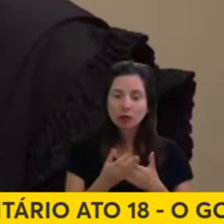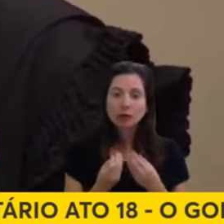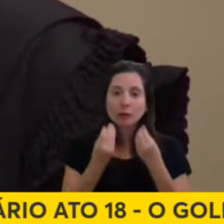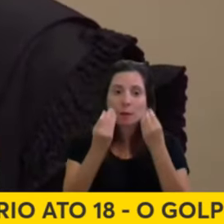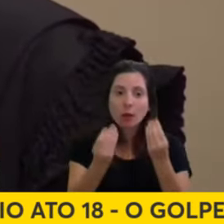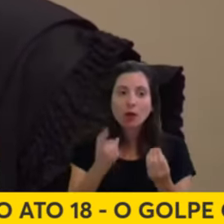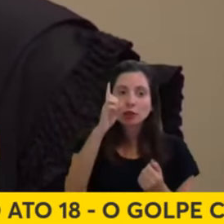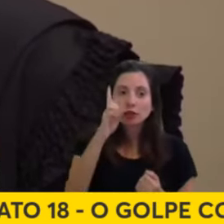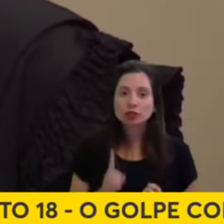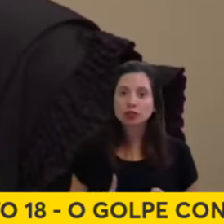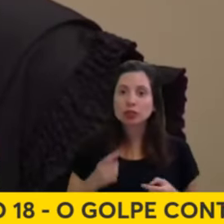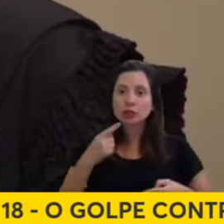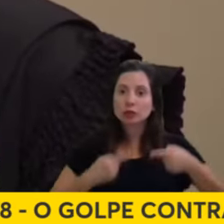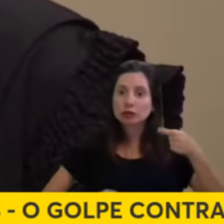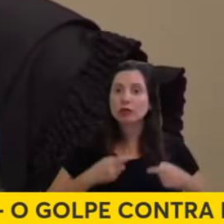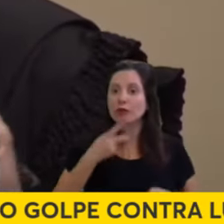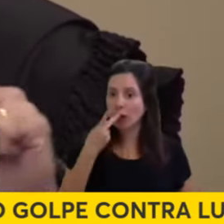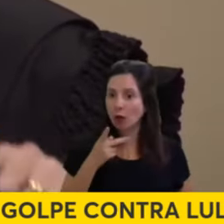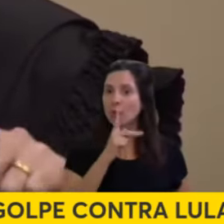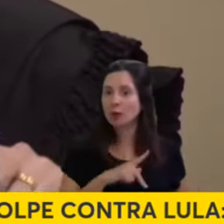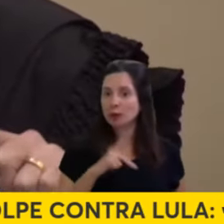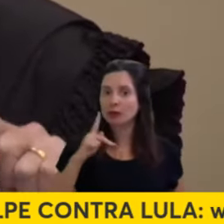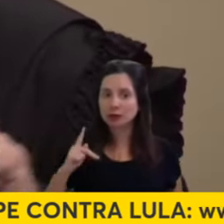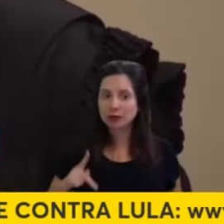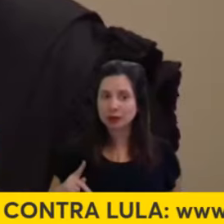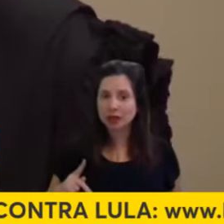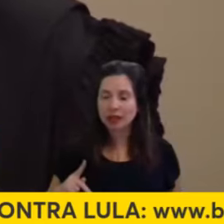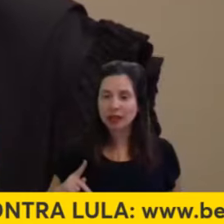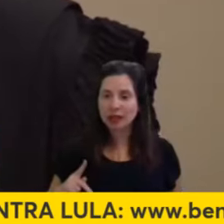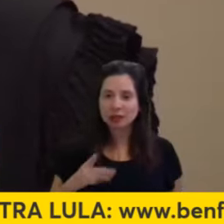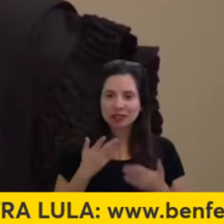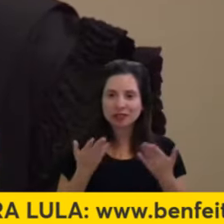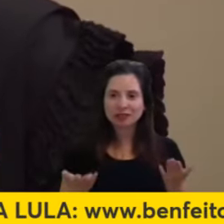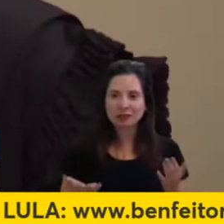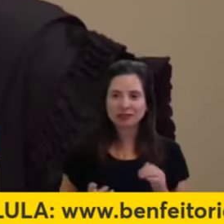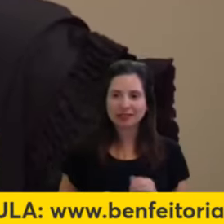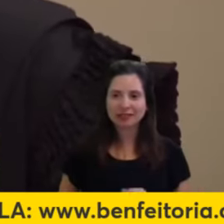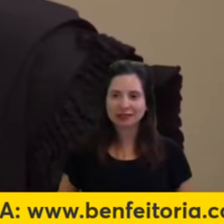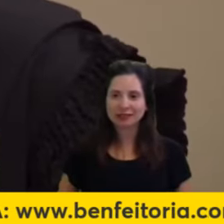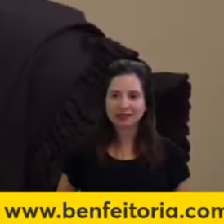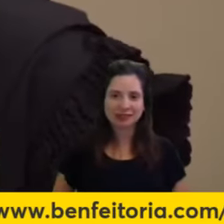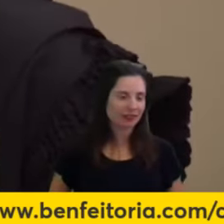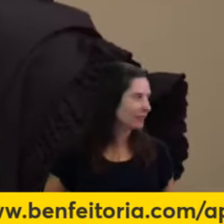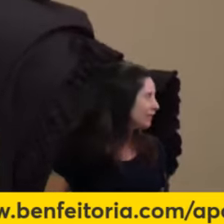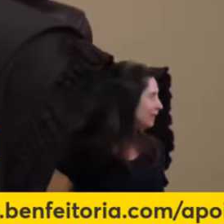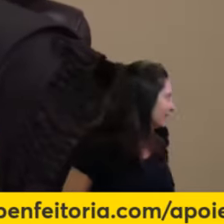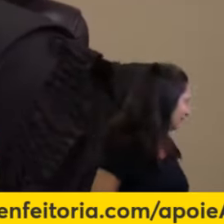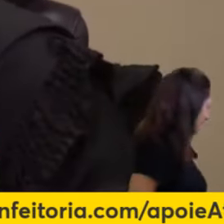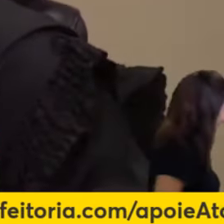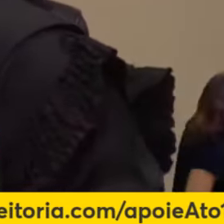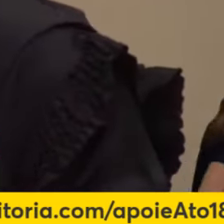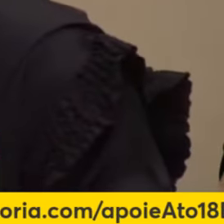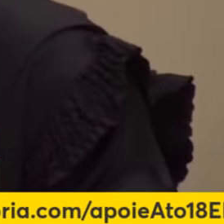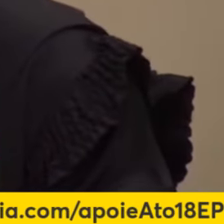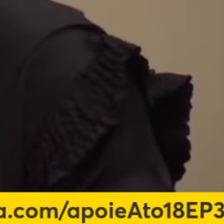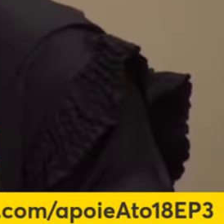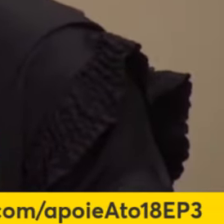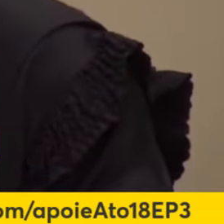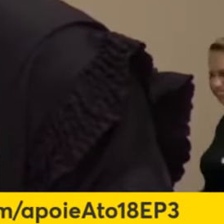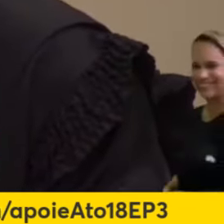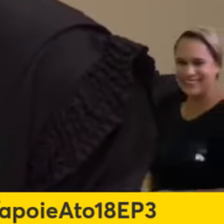políticos diz o professor aliás trabalhou nessa corte aqui há anos atrás referência de Direito